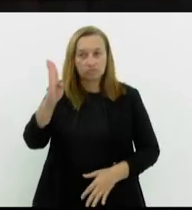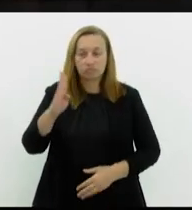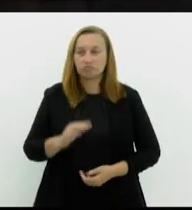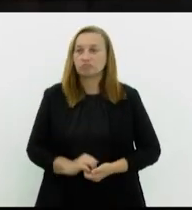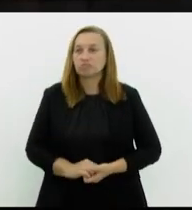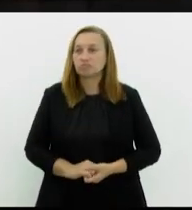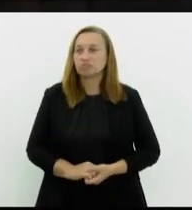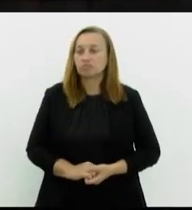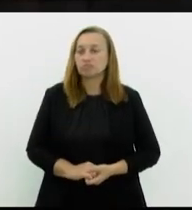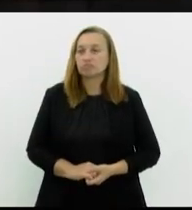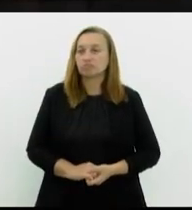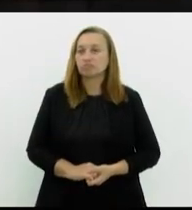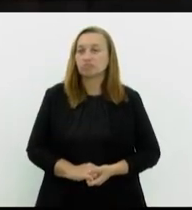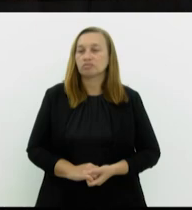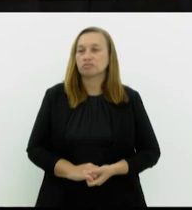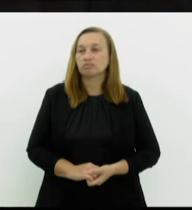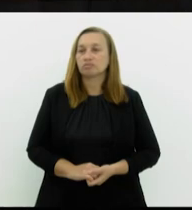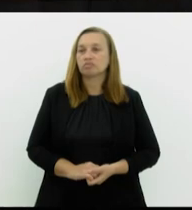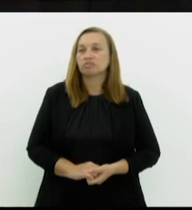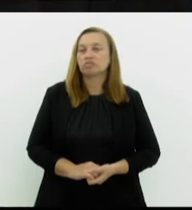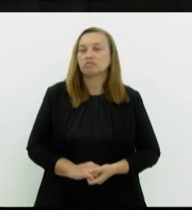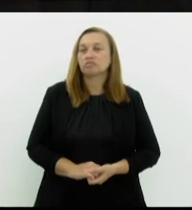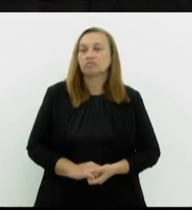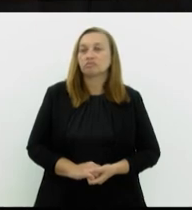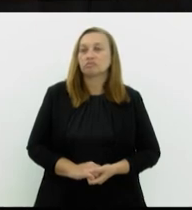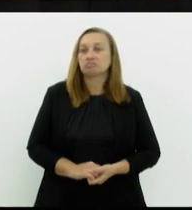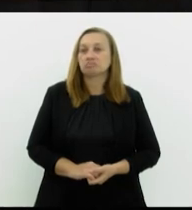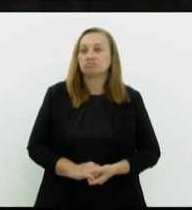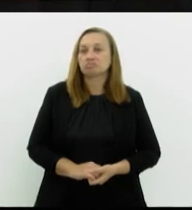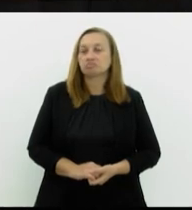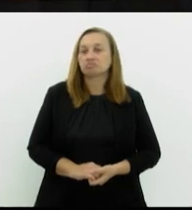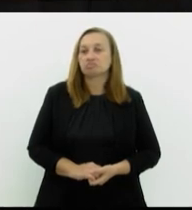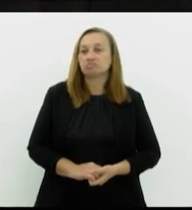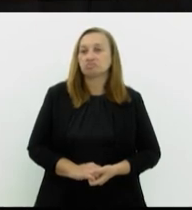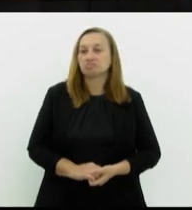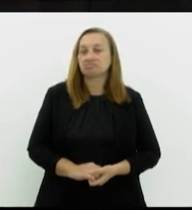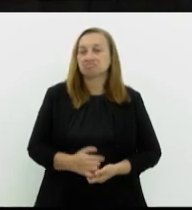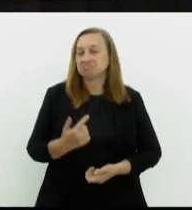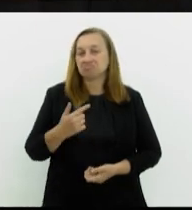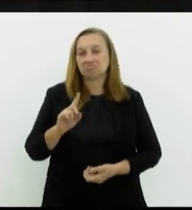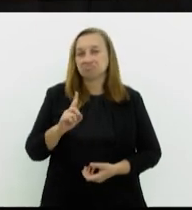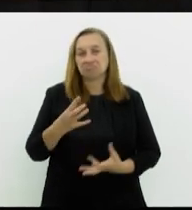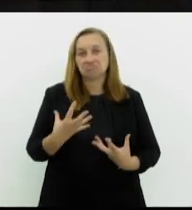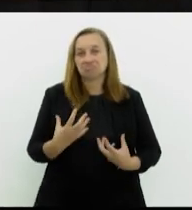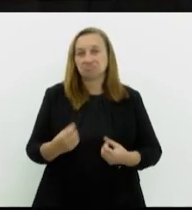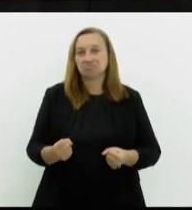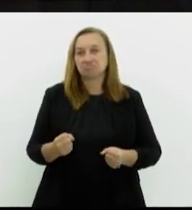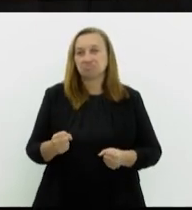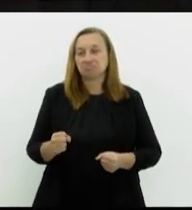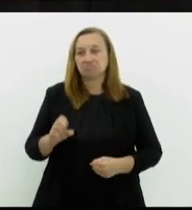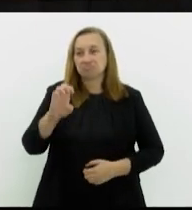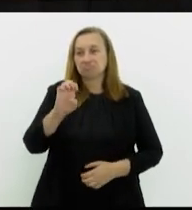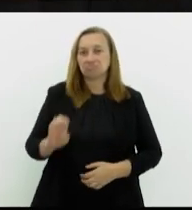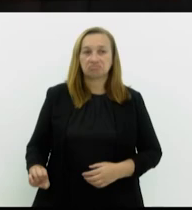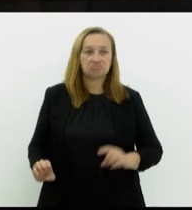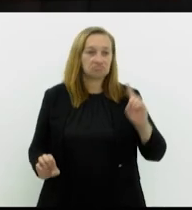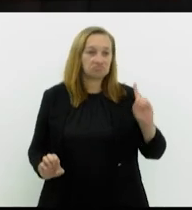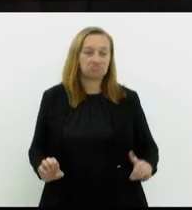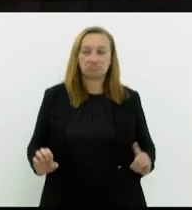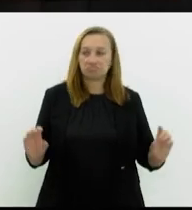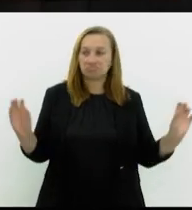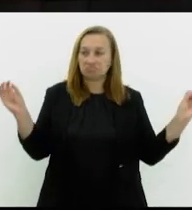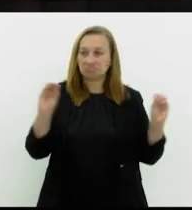principalmente os embates que eu não conceituo de direita e esquerda,